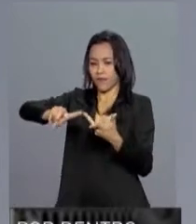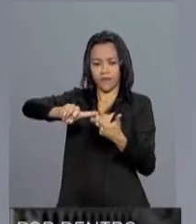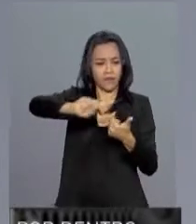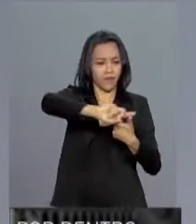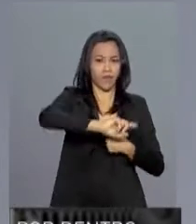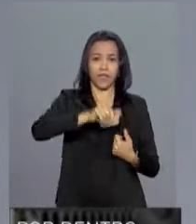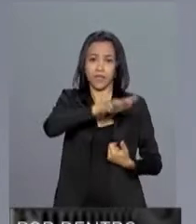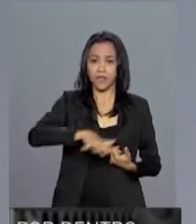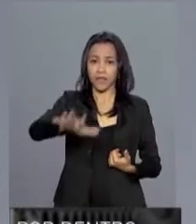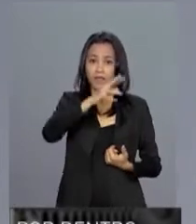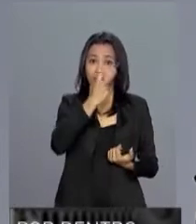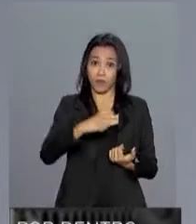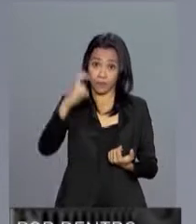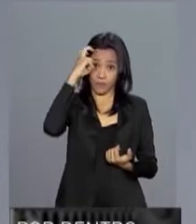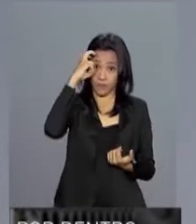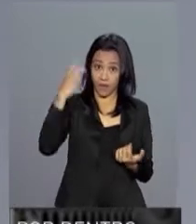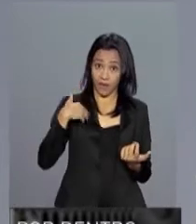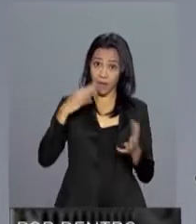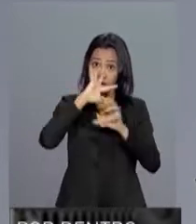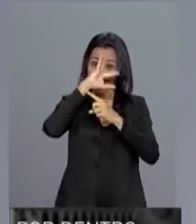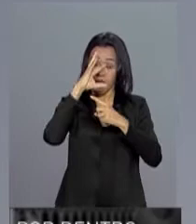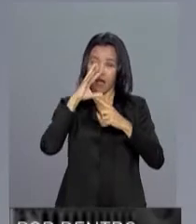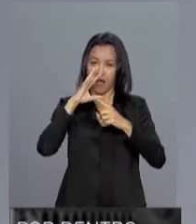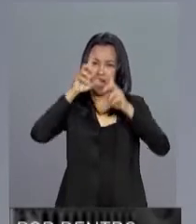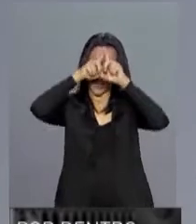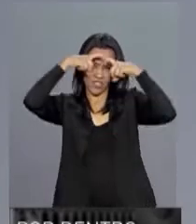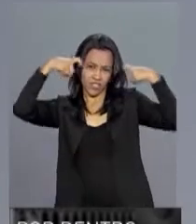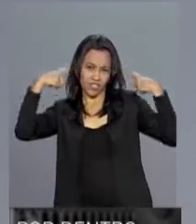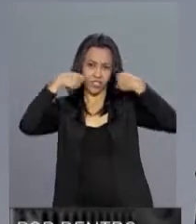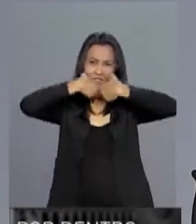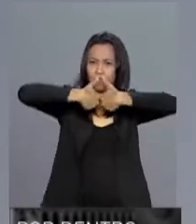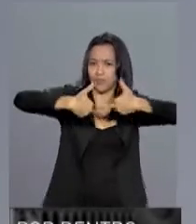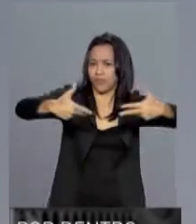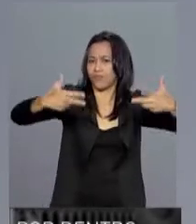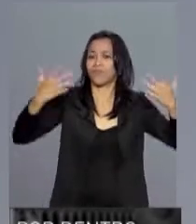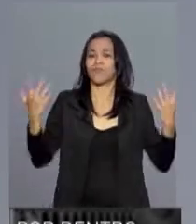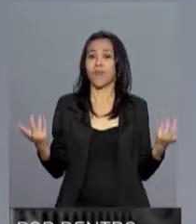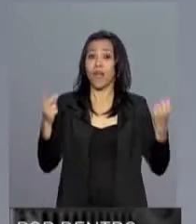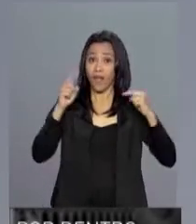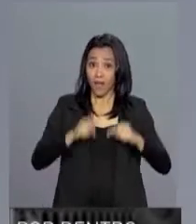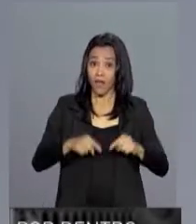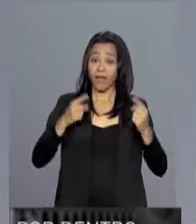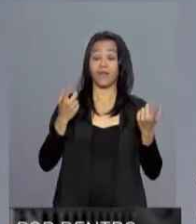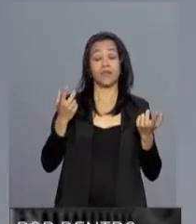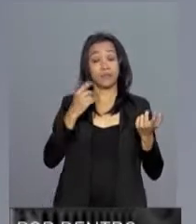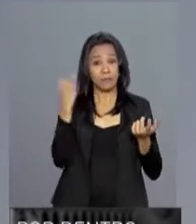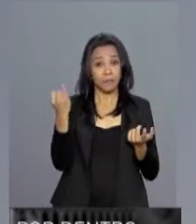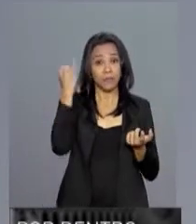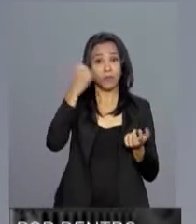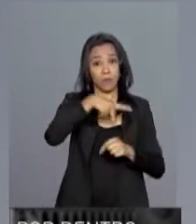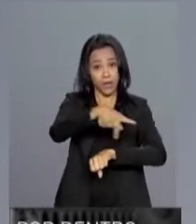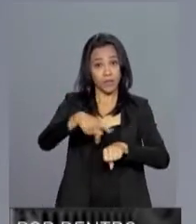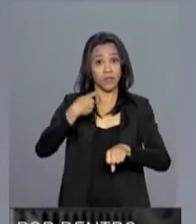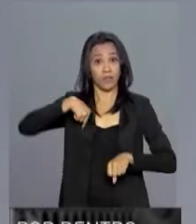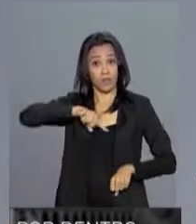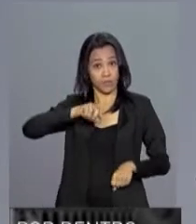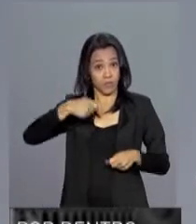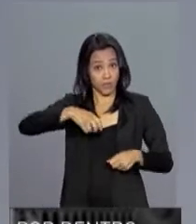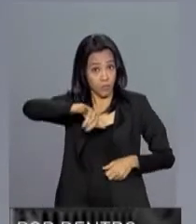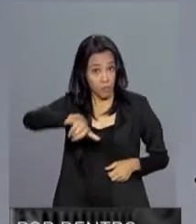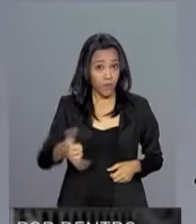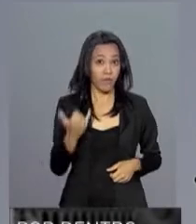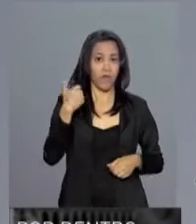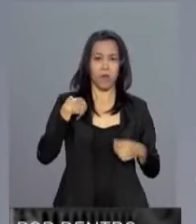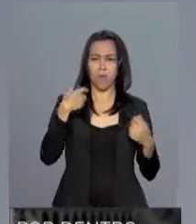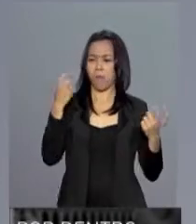do nosso país ativos econômicos e sociais que nós podemos e devemos aproveitar ainda mais o potencial de